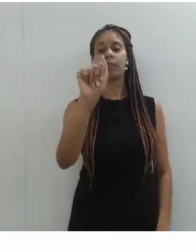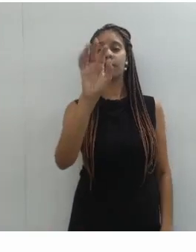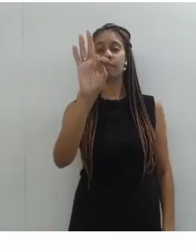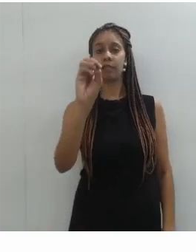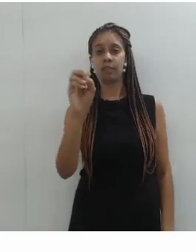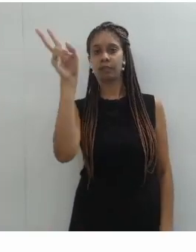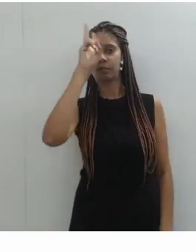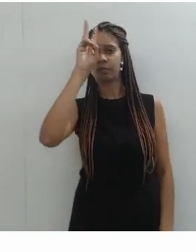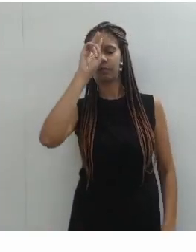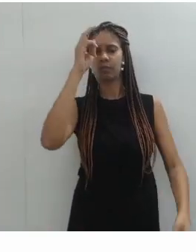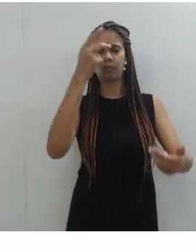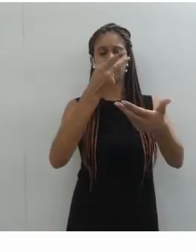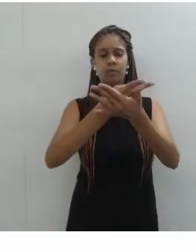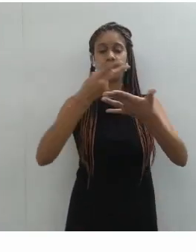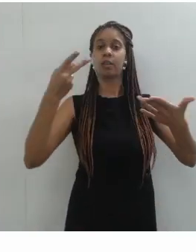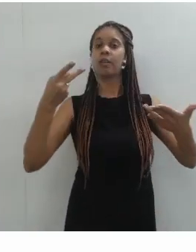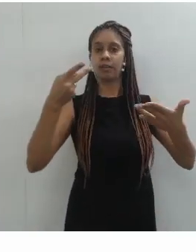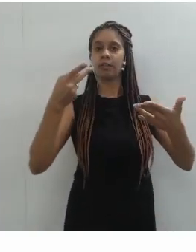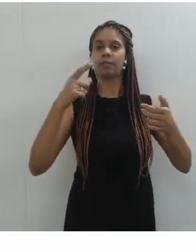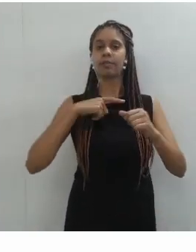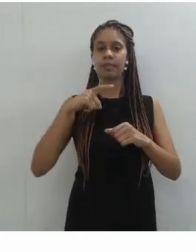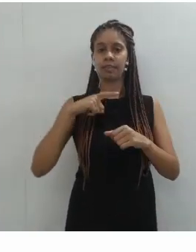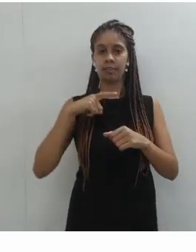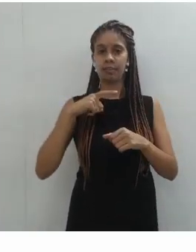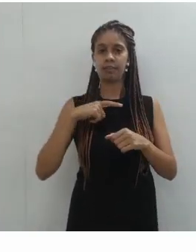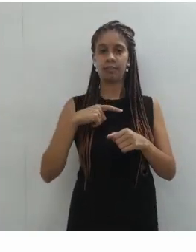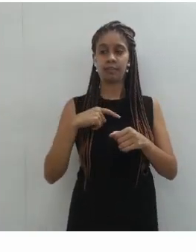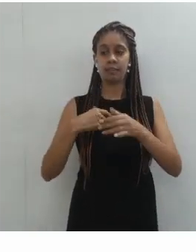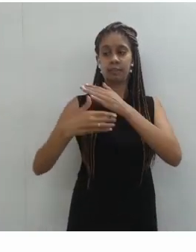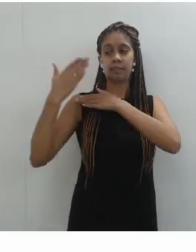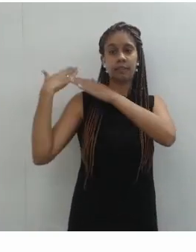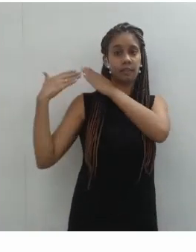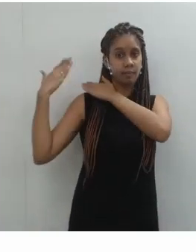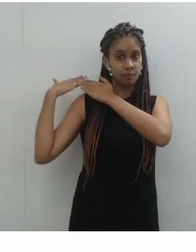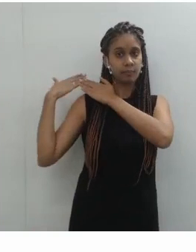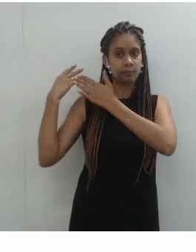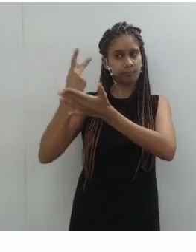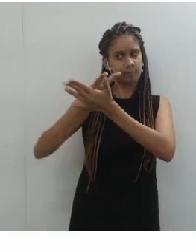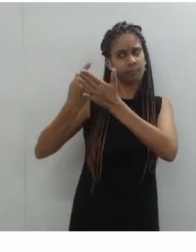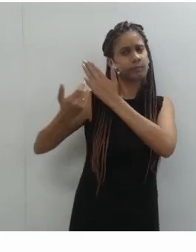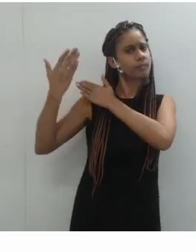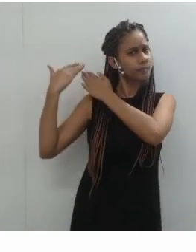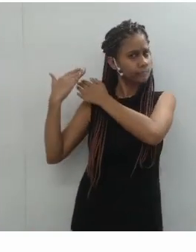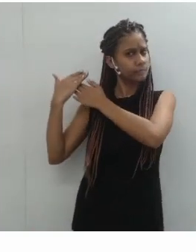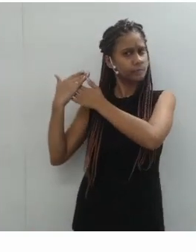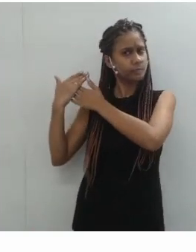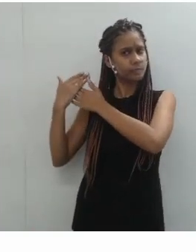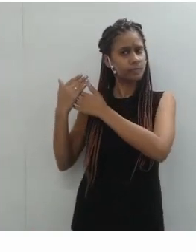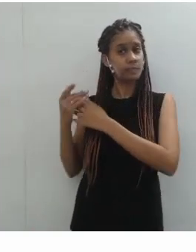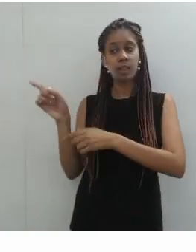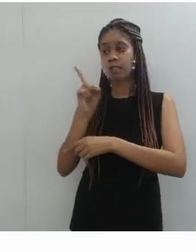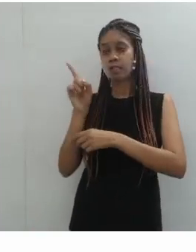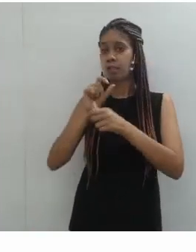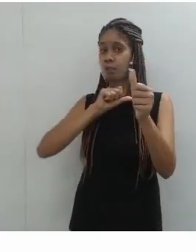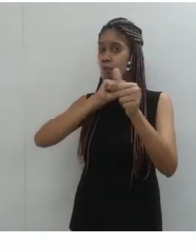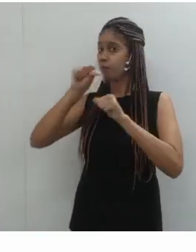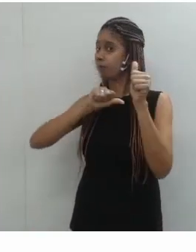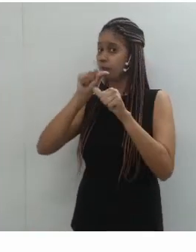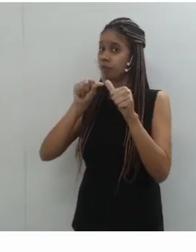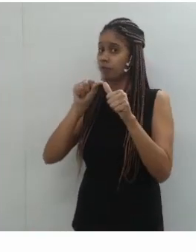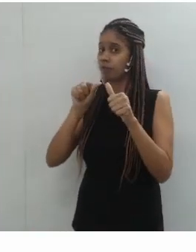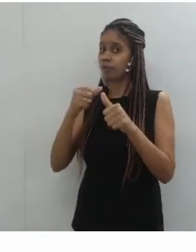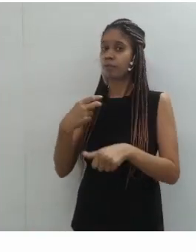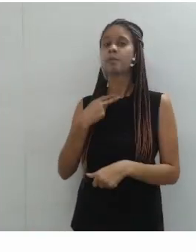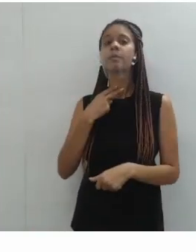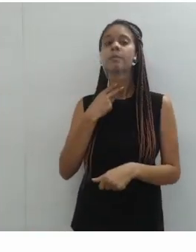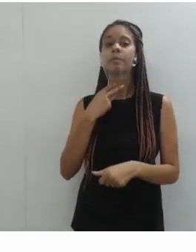um acontecimento desencadeado no passado. Ele é irreversível, pois não